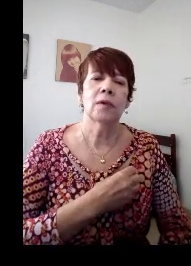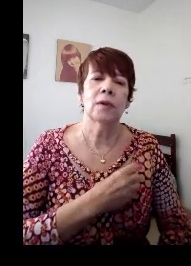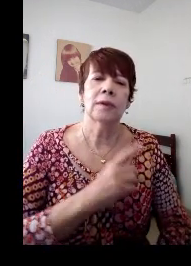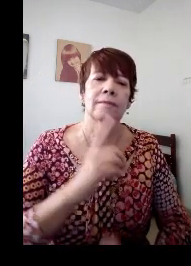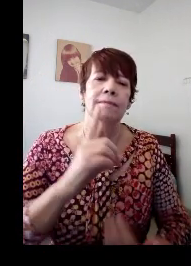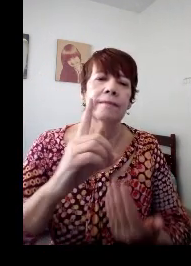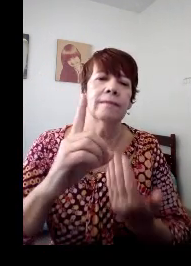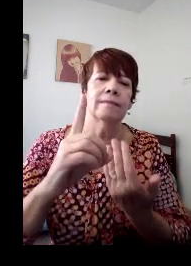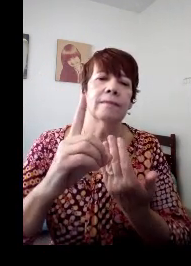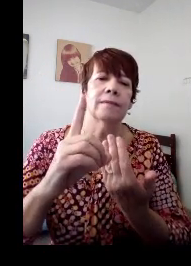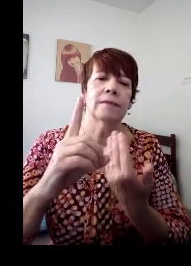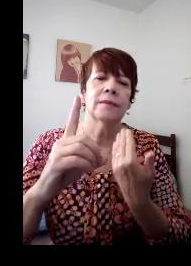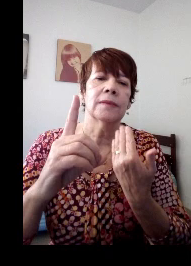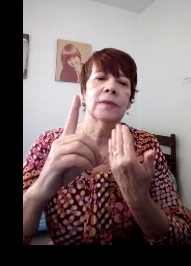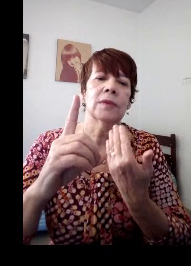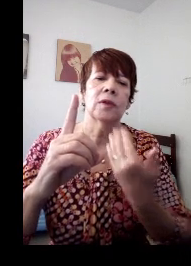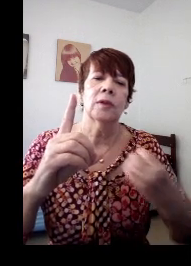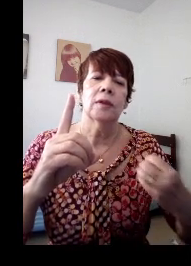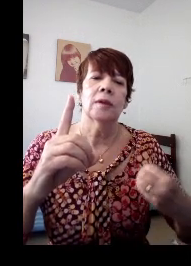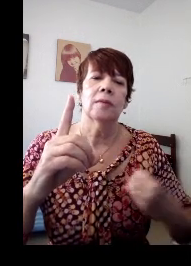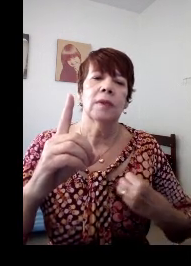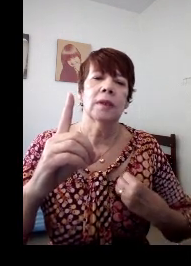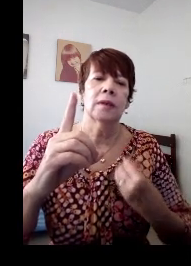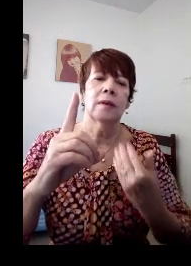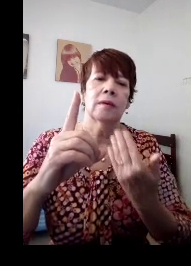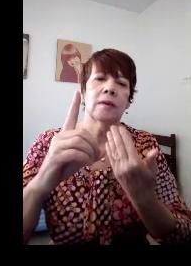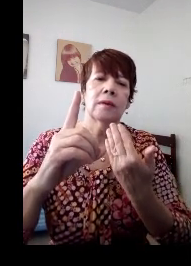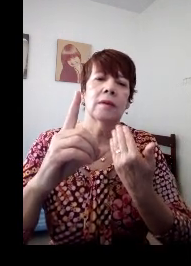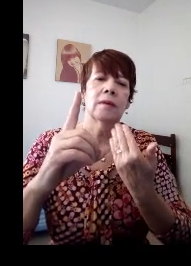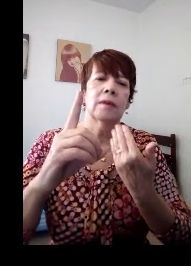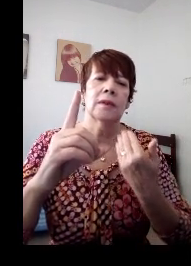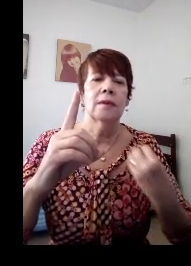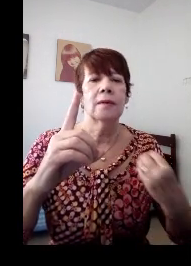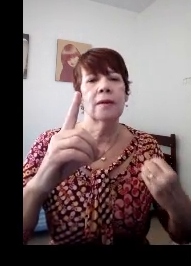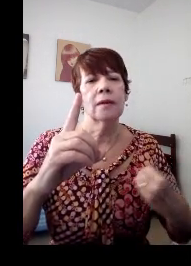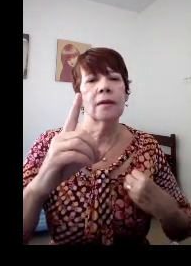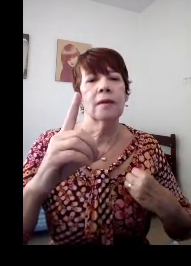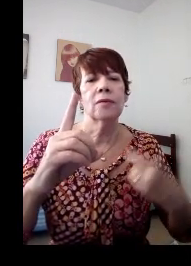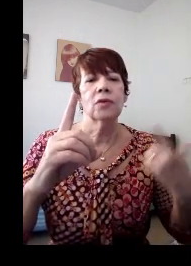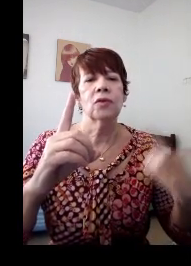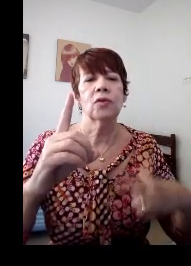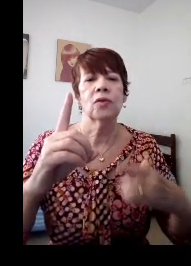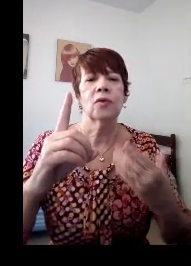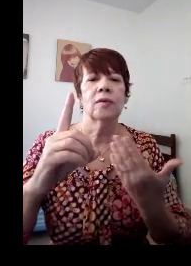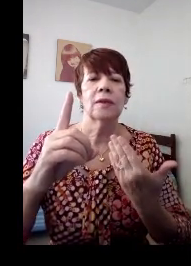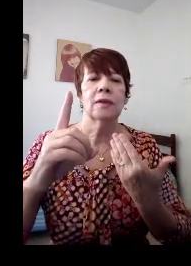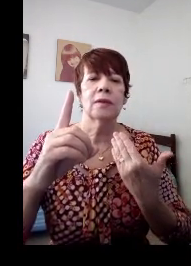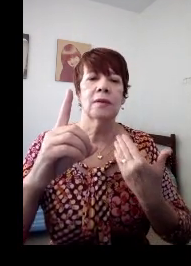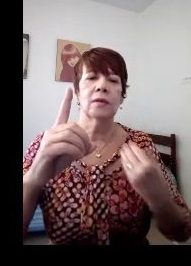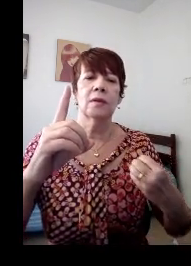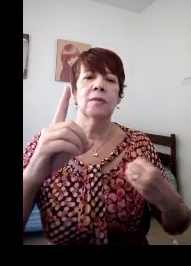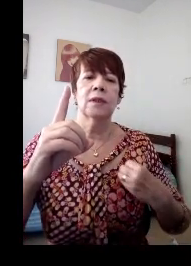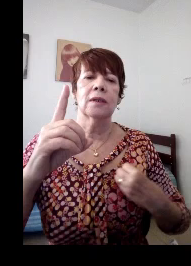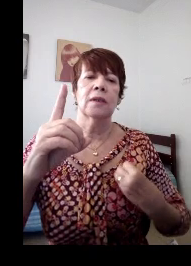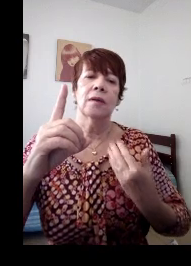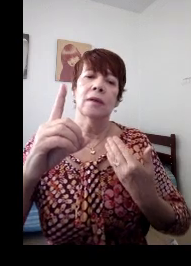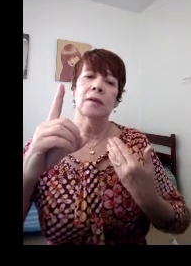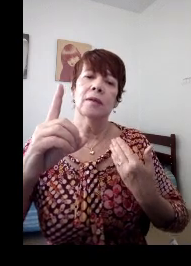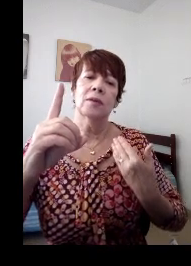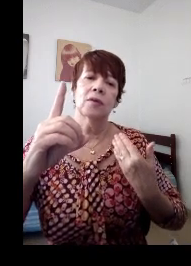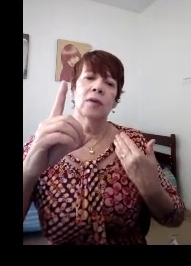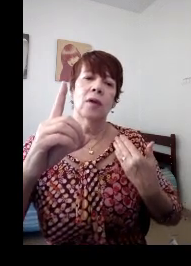pecado, nós vamos nos distanciando de Deus. E quando a gente percebe, menos